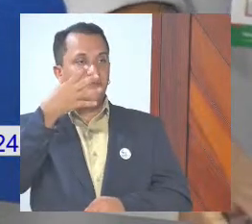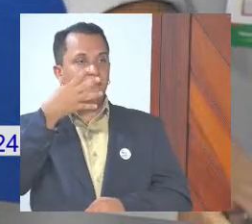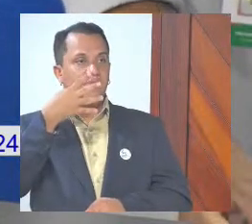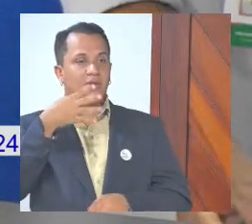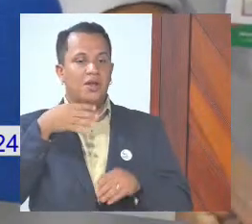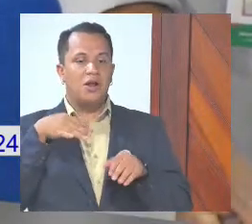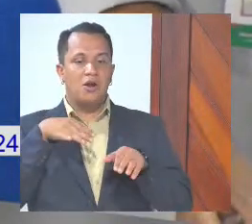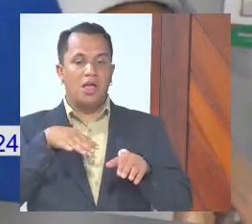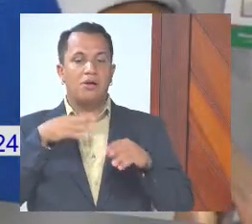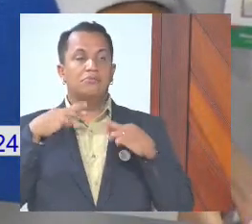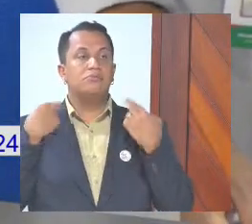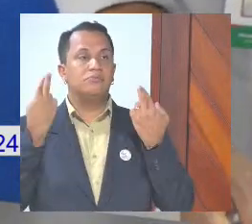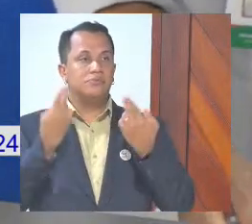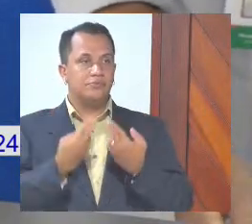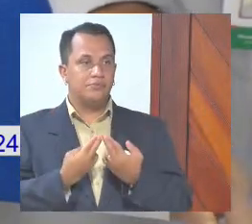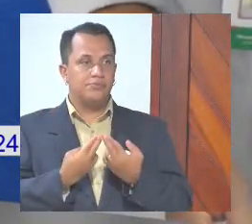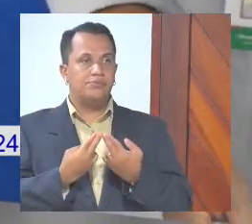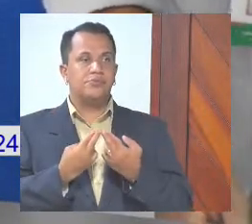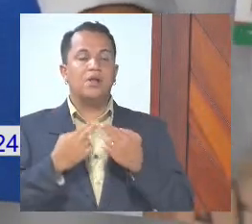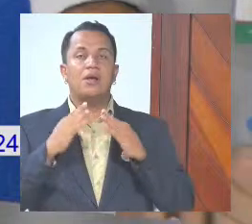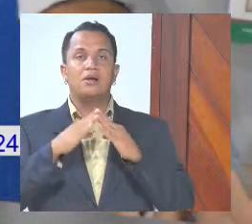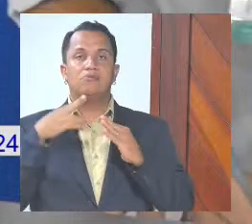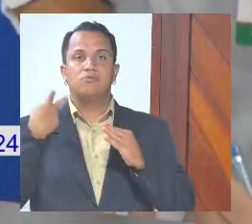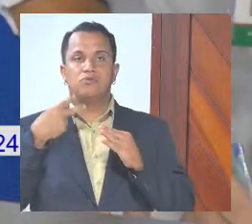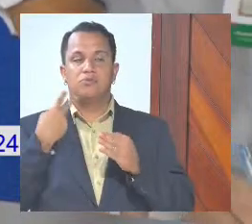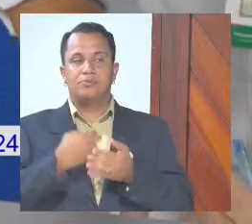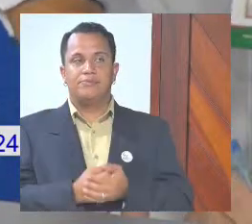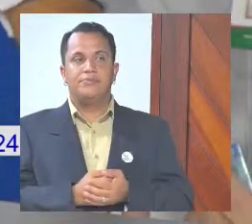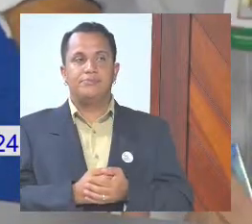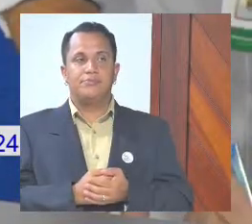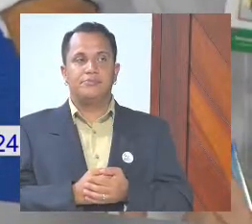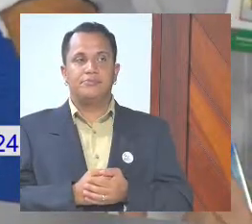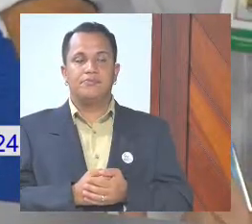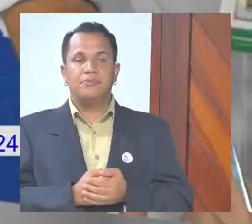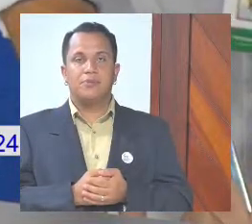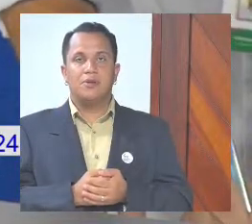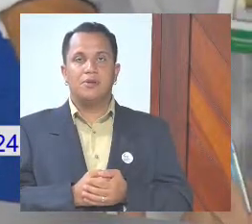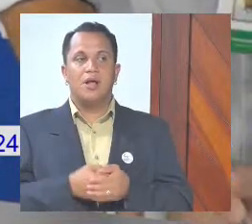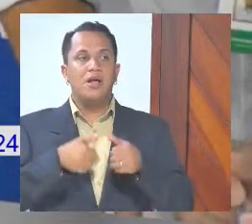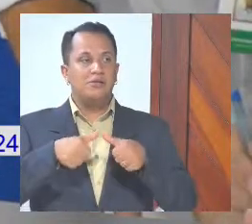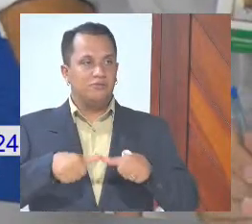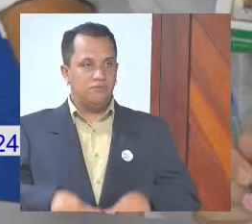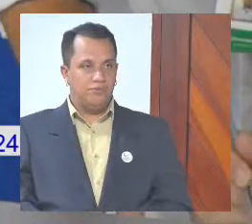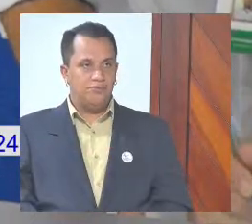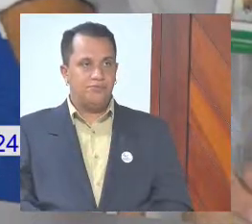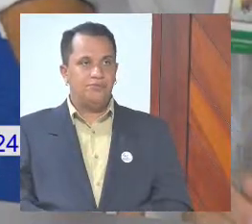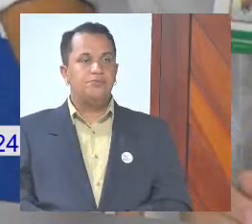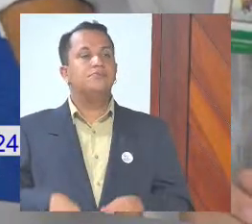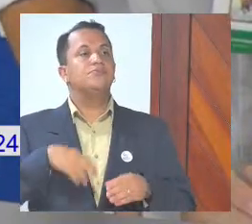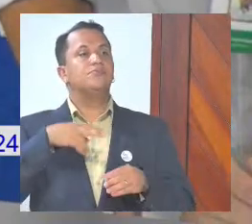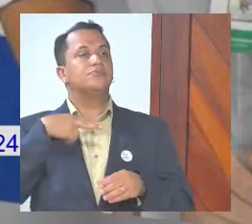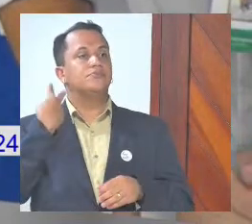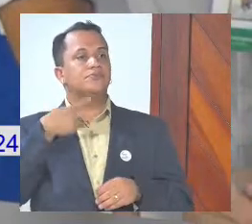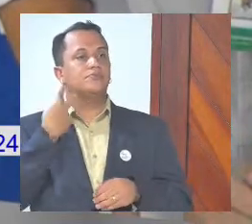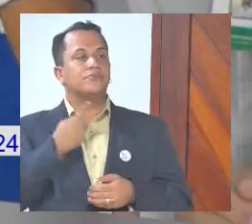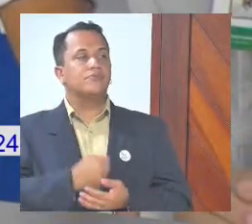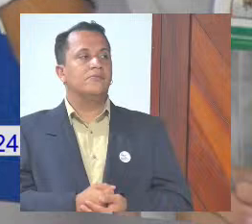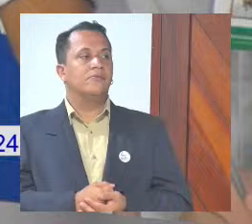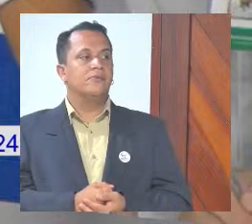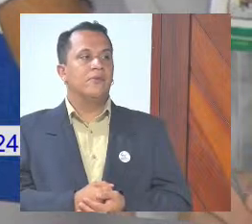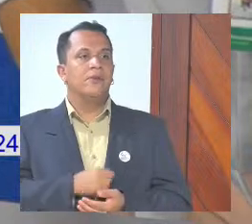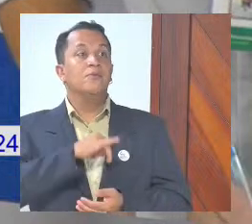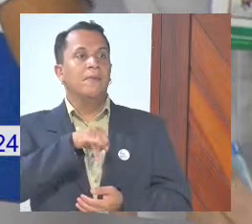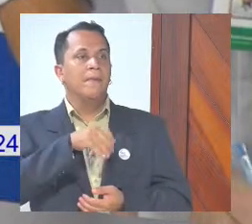legislativa da 38ª legislatura. Presente os vereadores